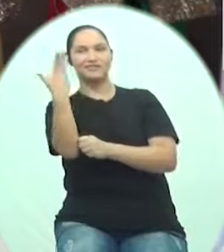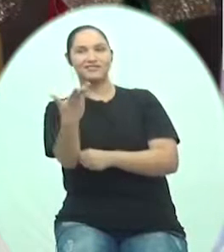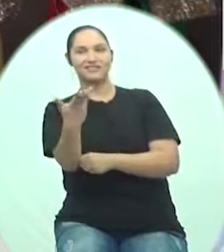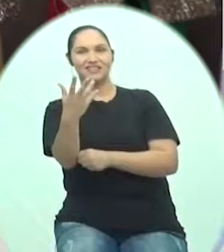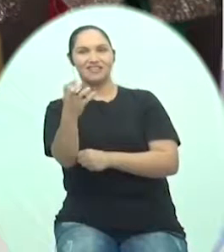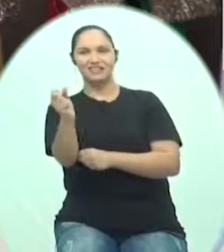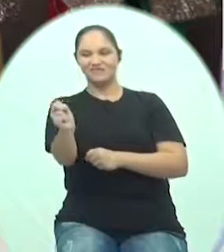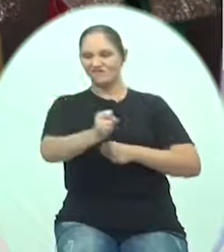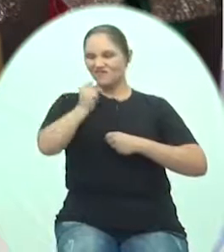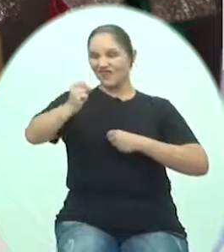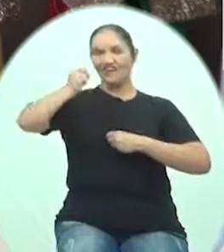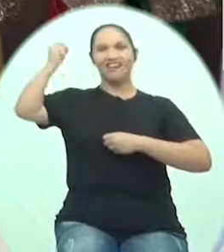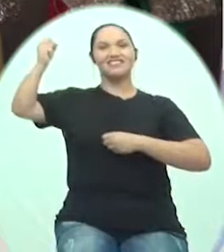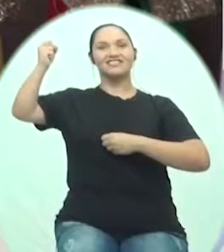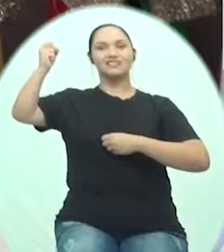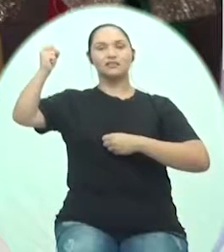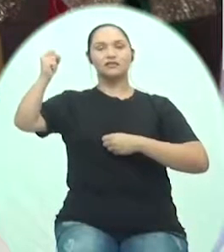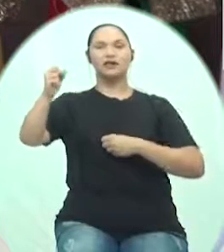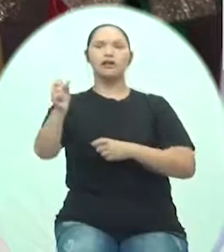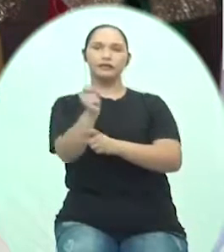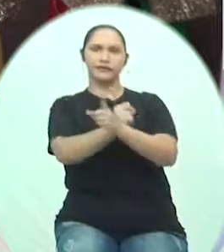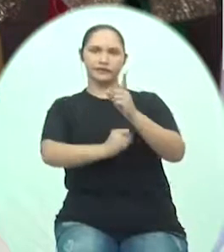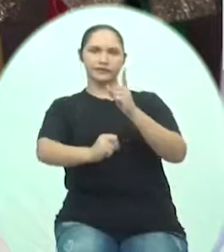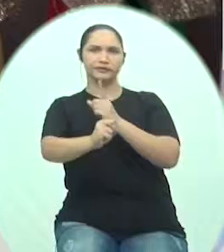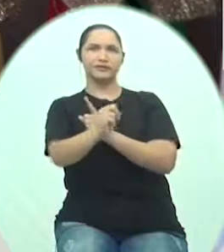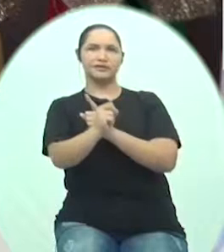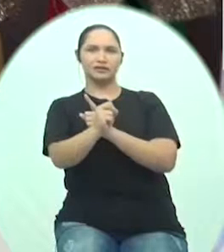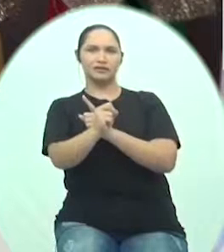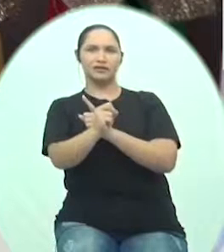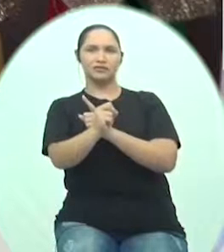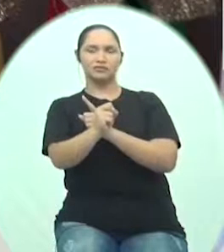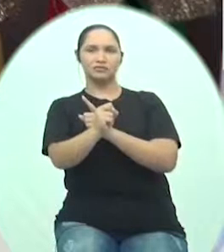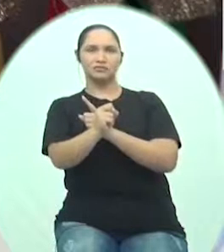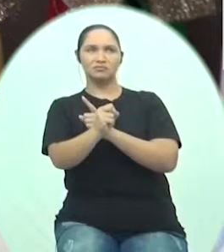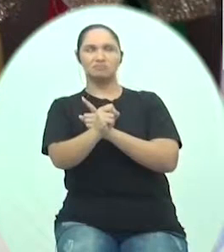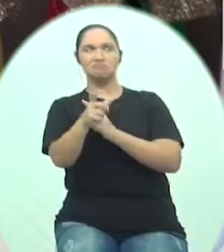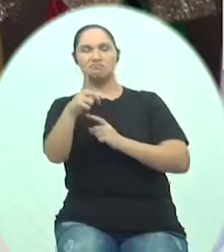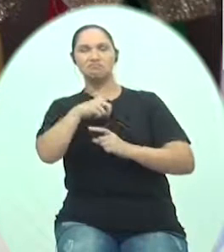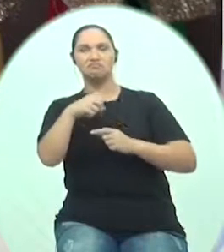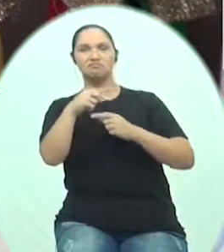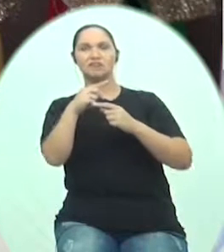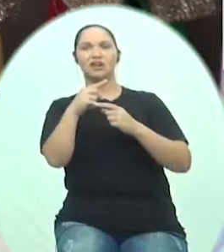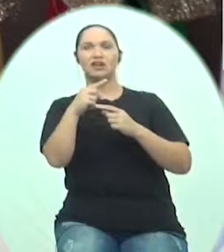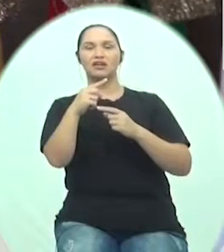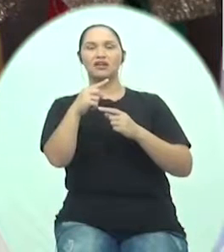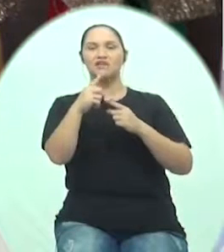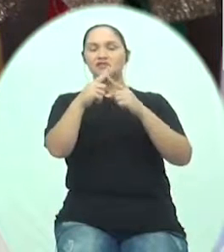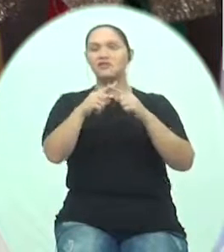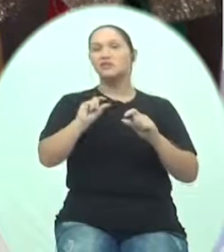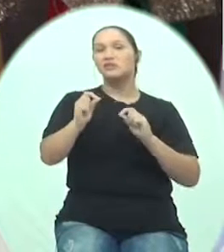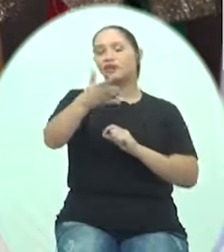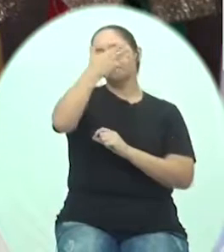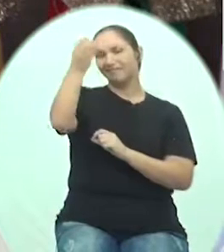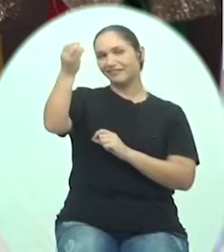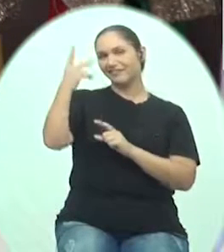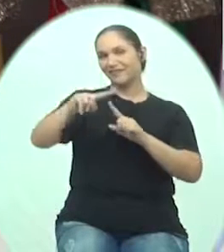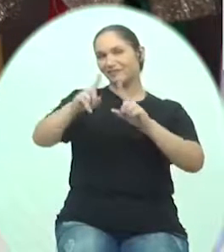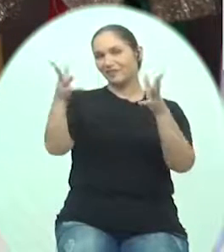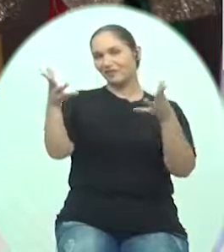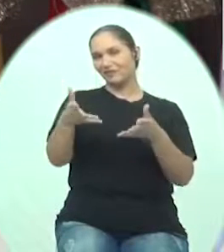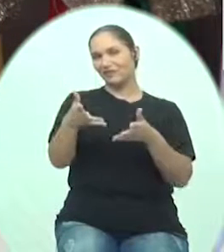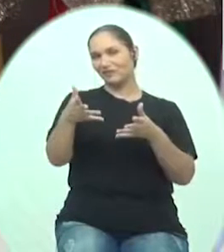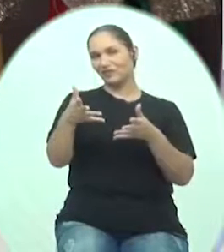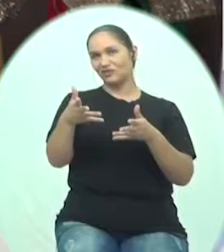heróis heróis que muitas vezes a sociedade nunca fez uma homenagem nunca lembrou de vocês mas este pedido que foi feito no